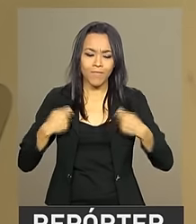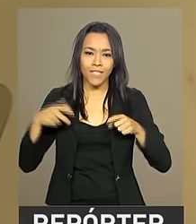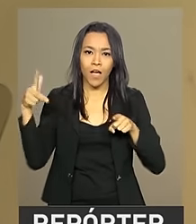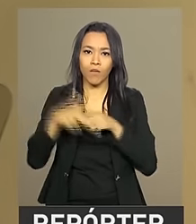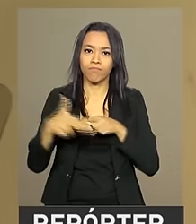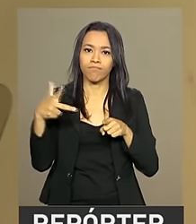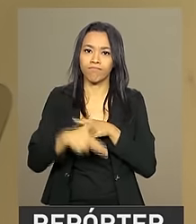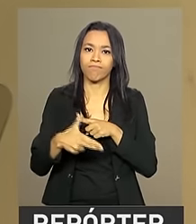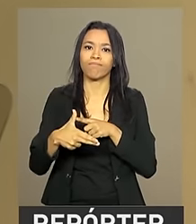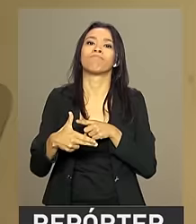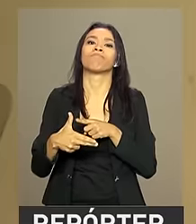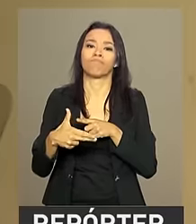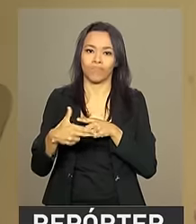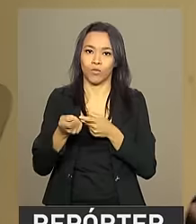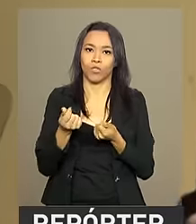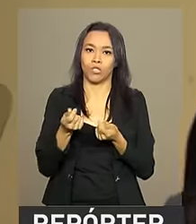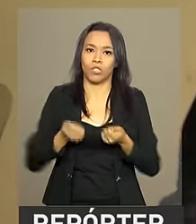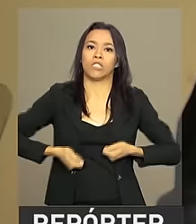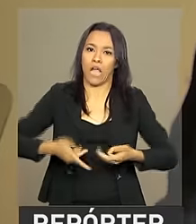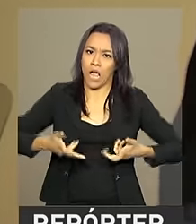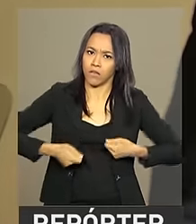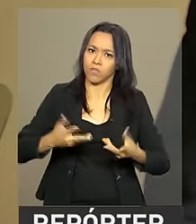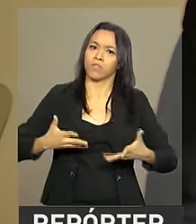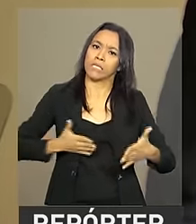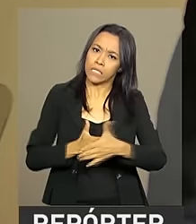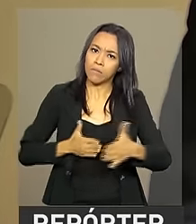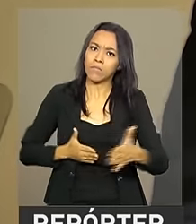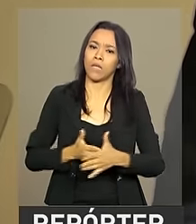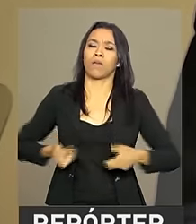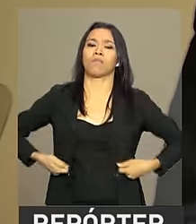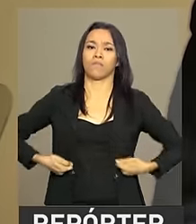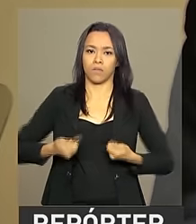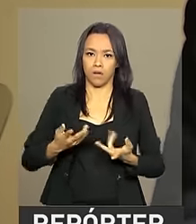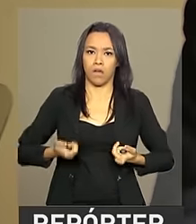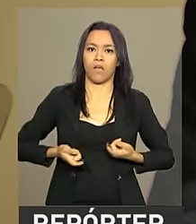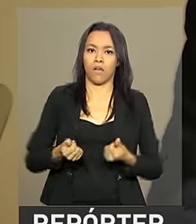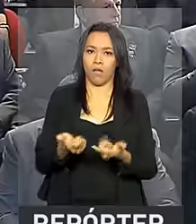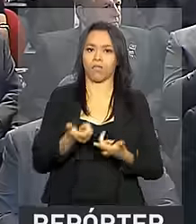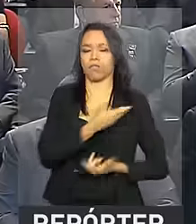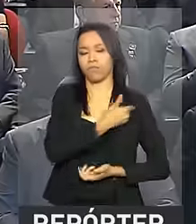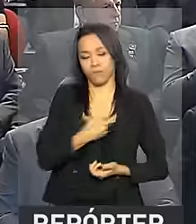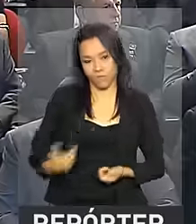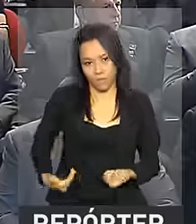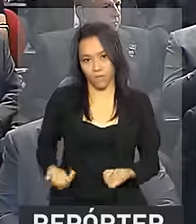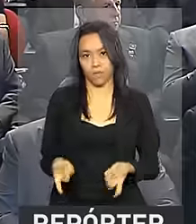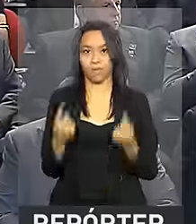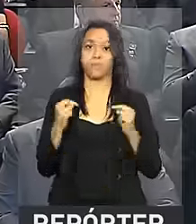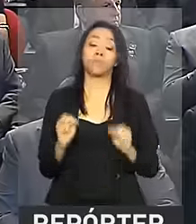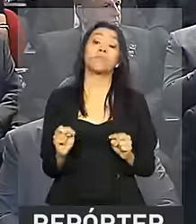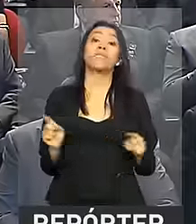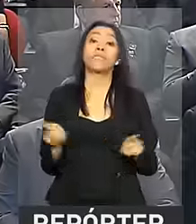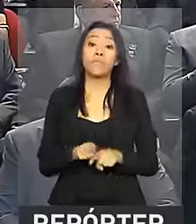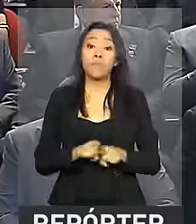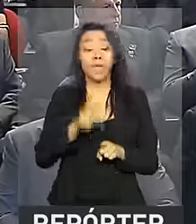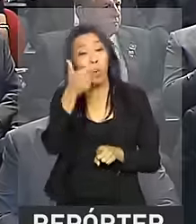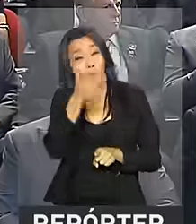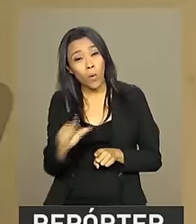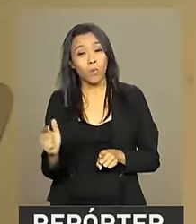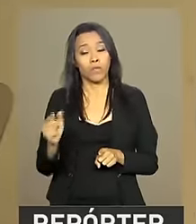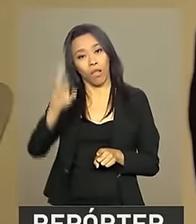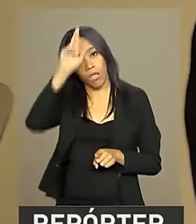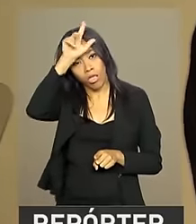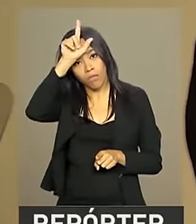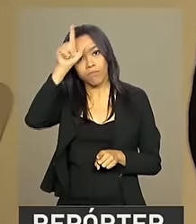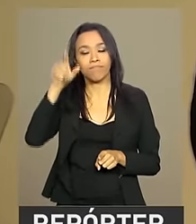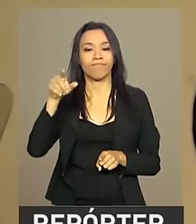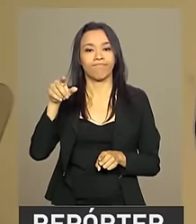carne. Portanto, limitar os gastos do poder público. Há um fundamento equivocado, e